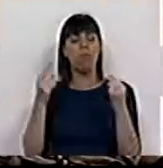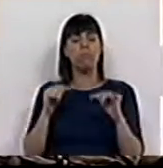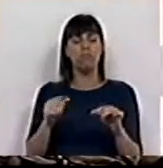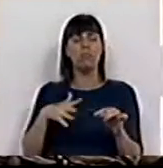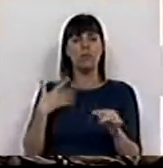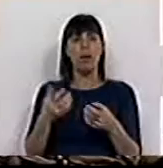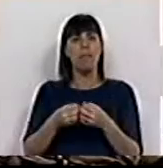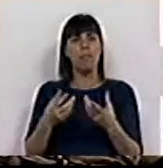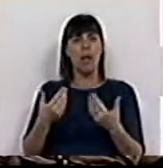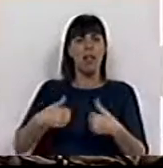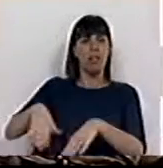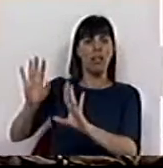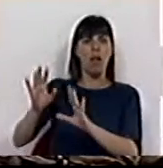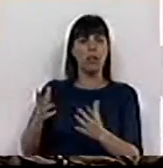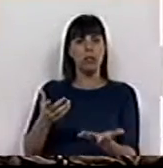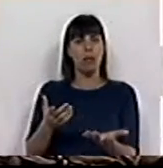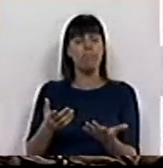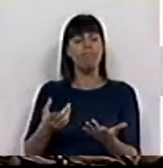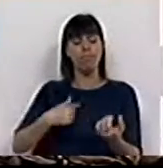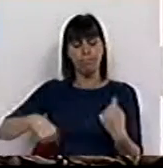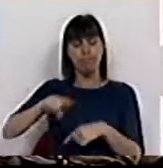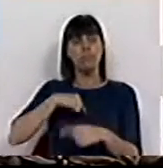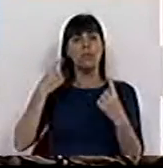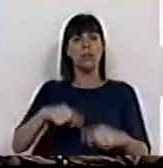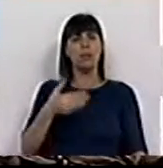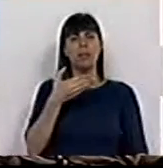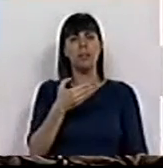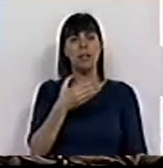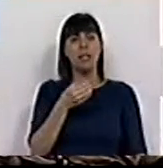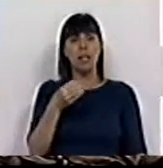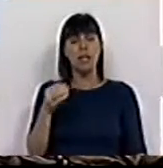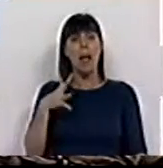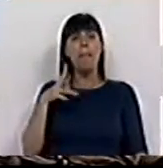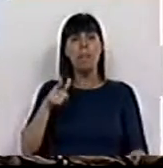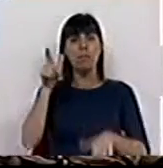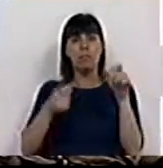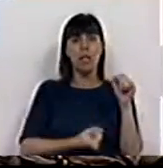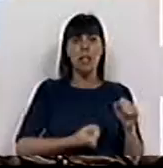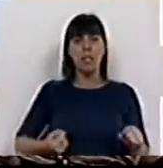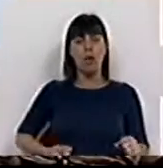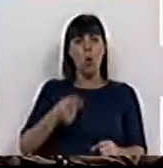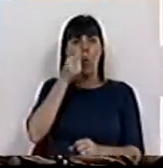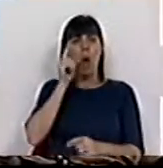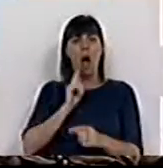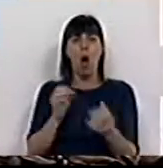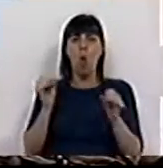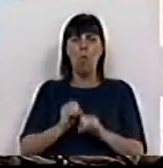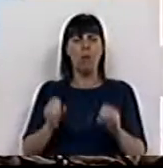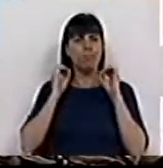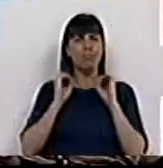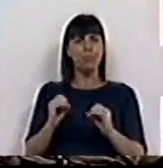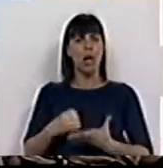tem vindo a ser deixado para trás. Temos 700 mil desempregados e desempregadas sem qualquer